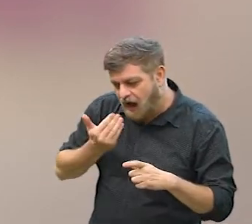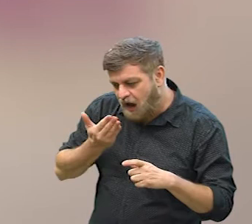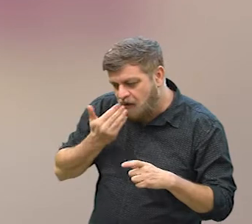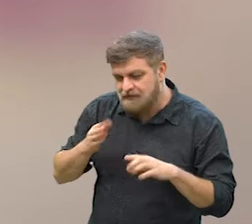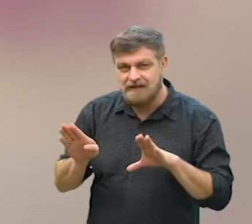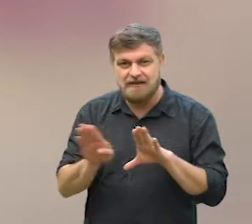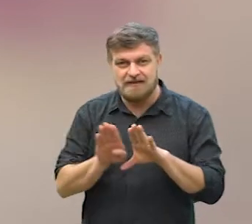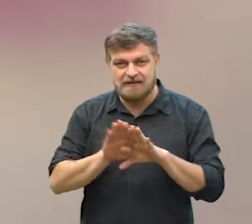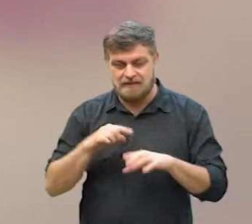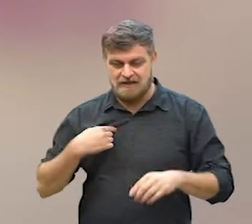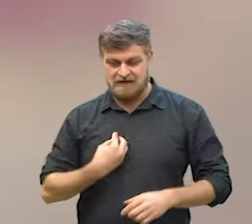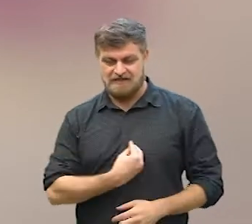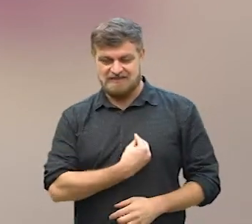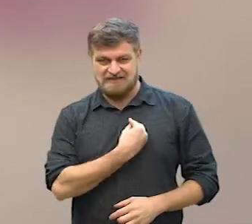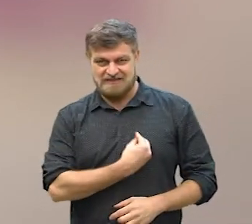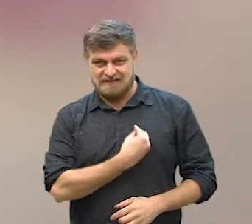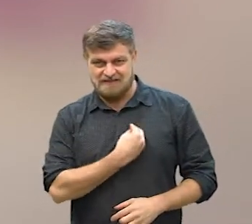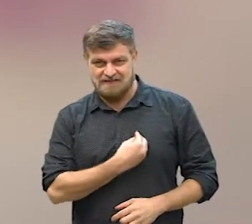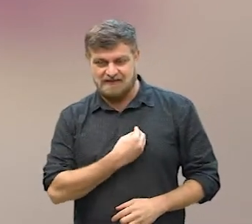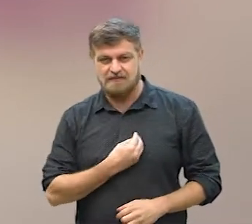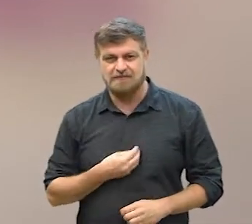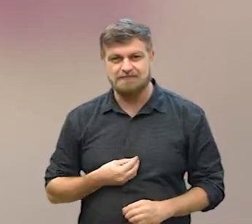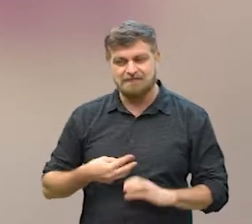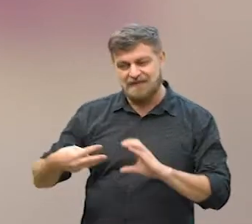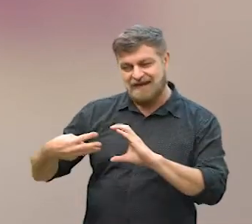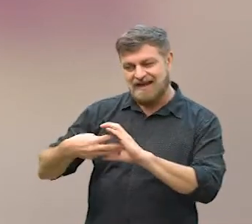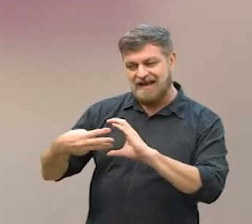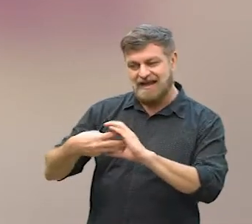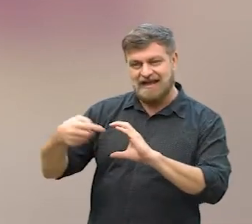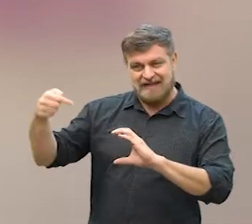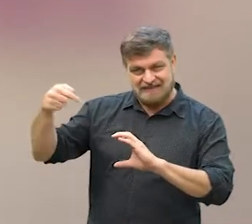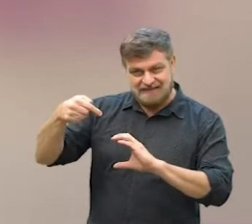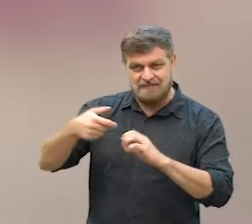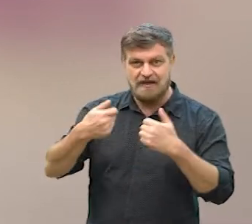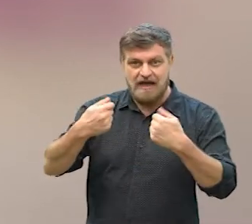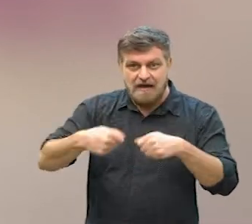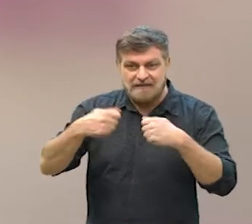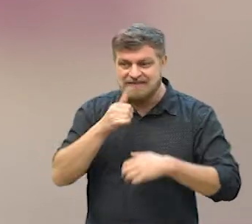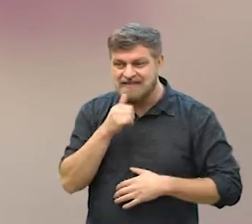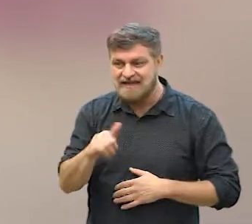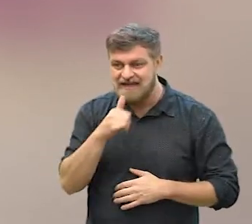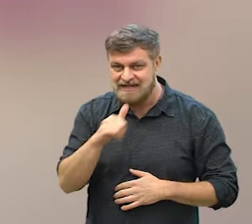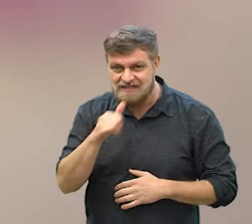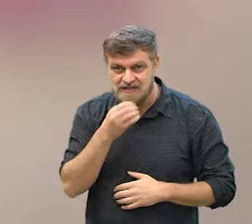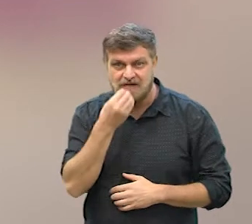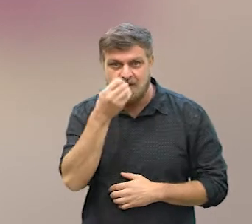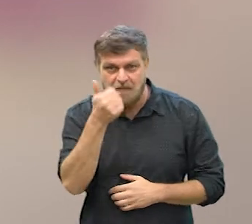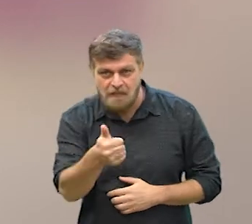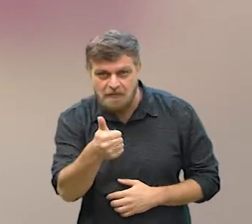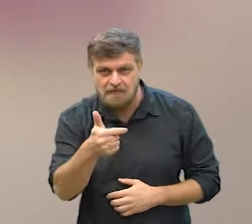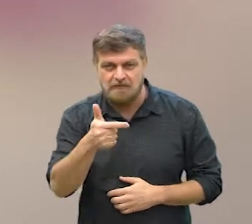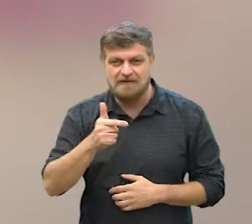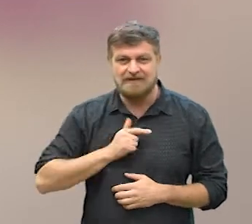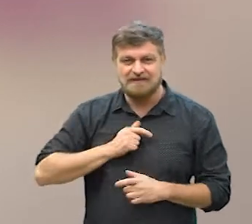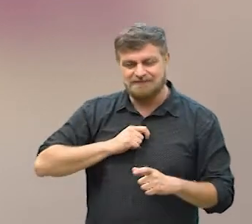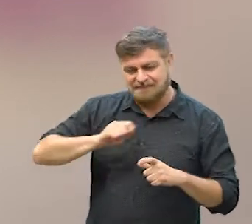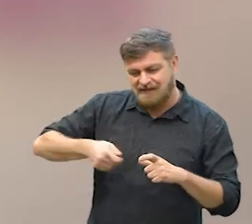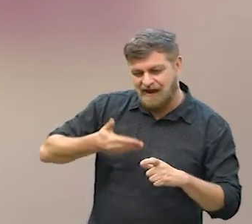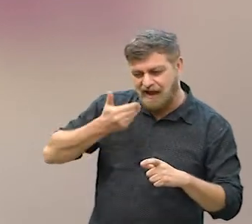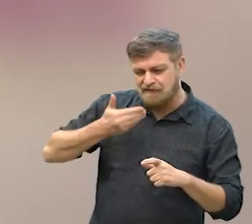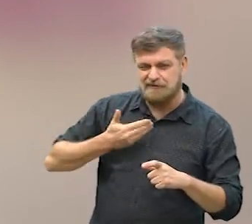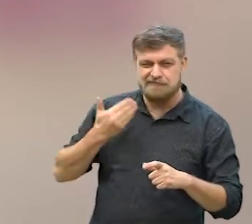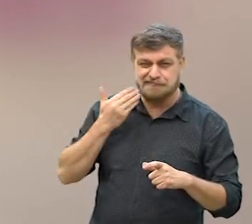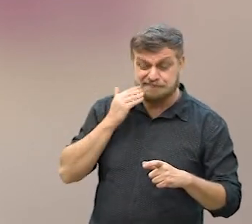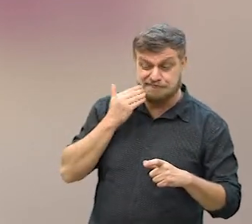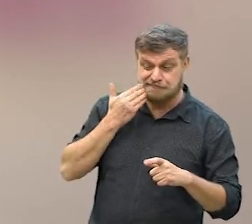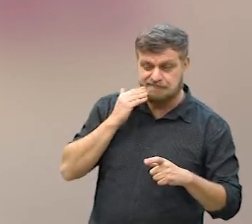ou como viver em si, a célula ela precisa de um bom alimento. O mau alimento ele traz algumas